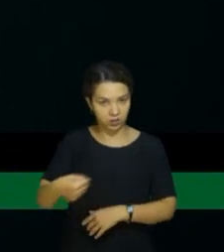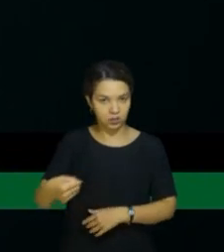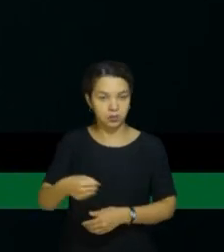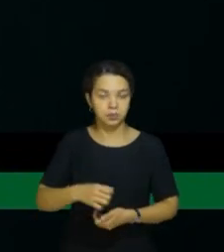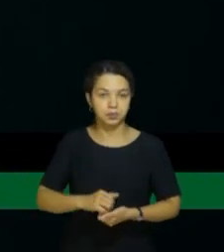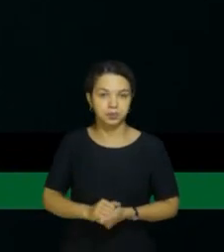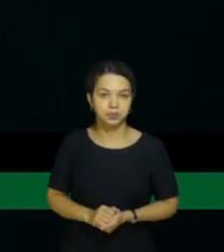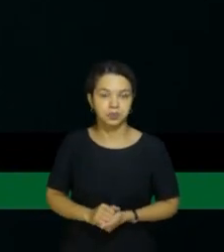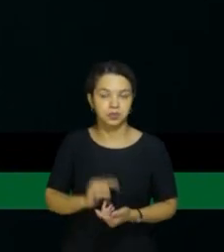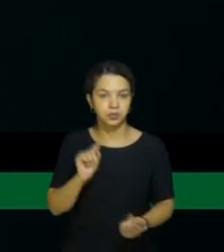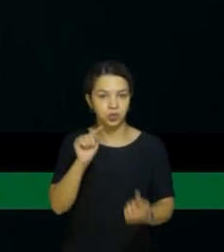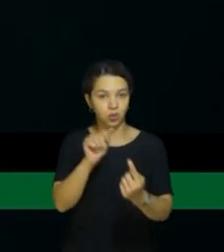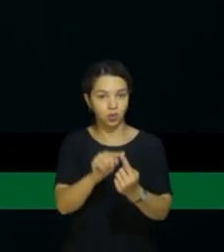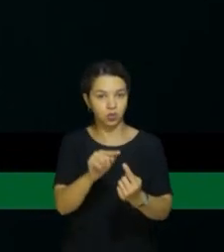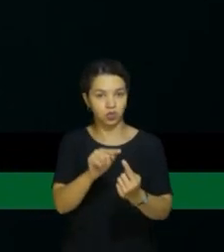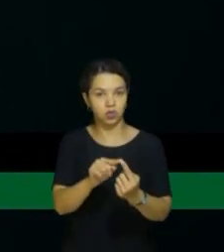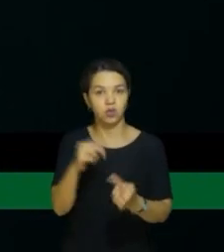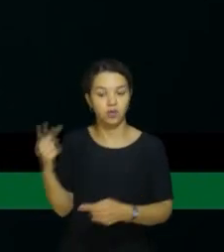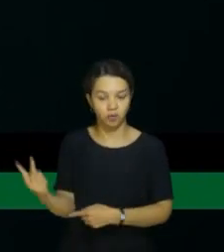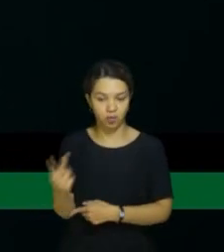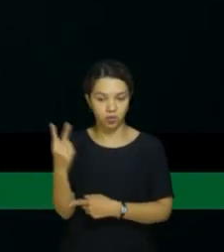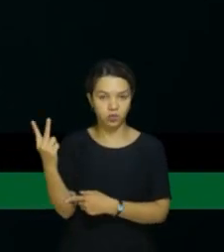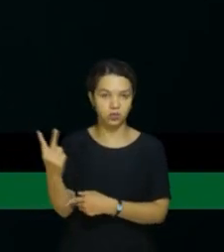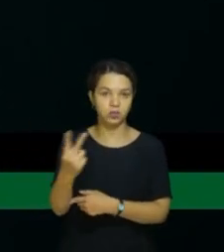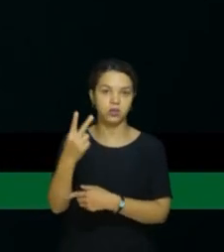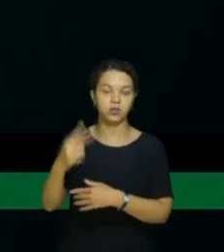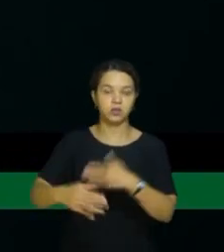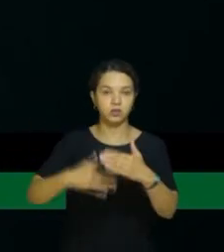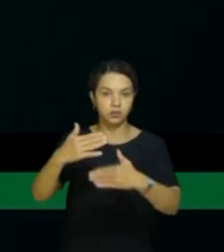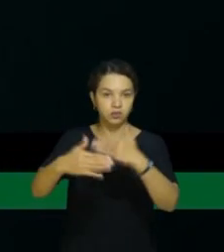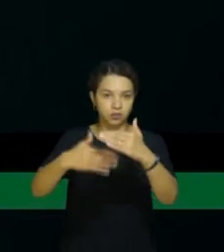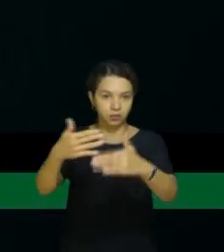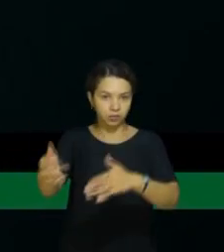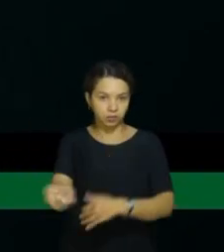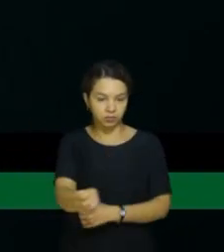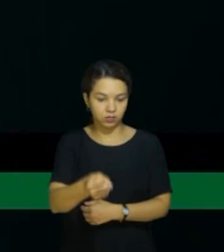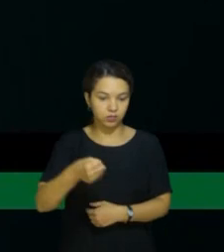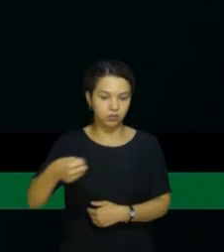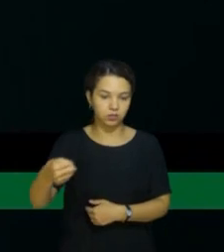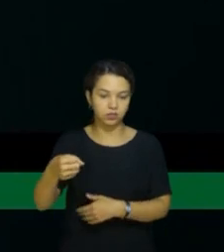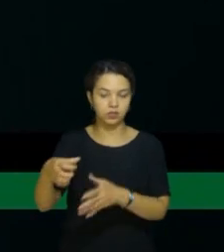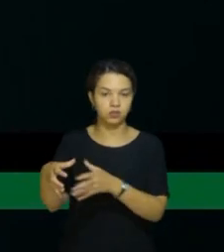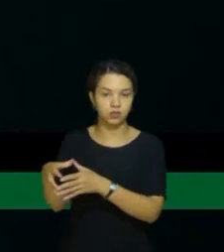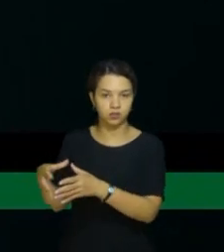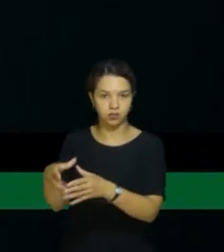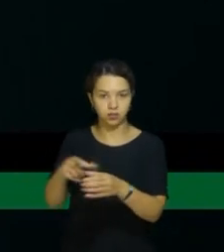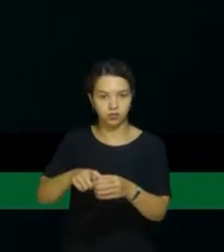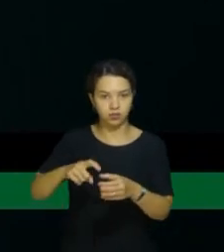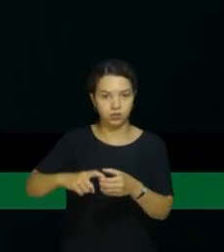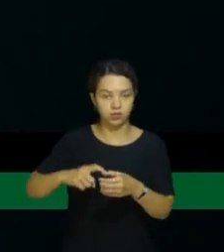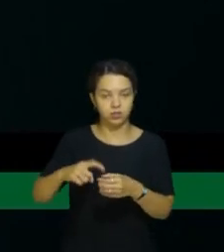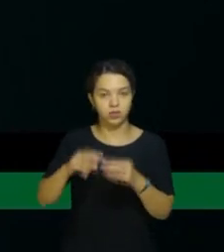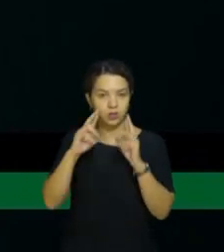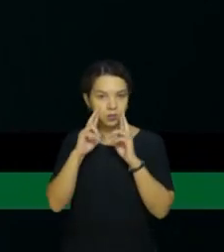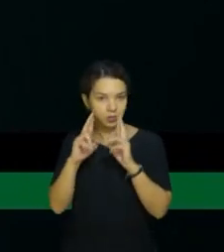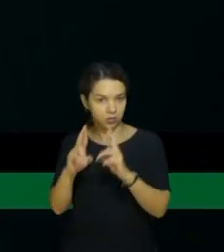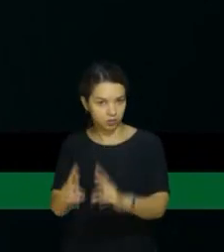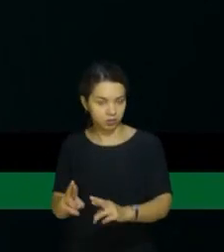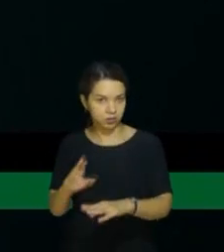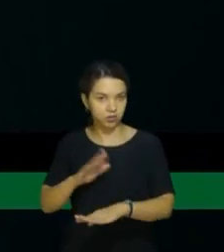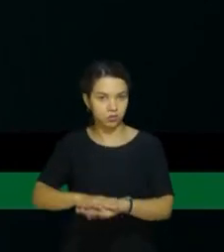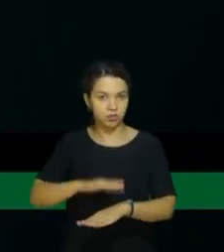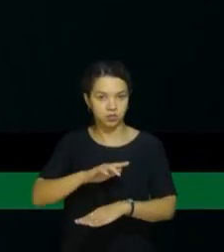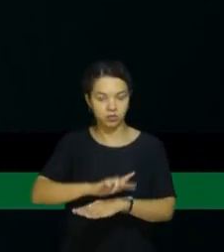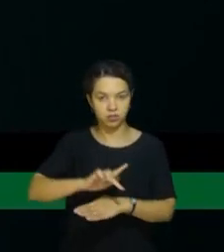outros o de valorizar o desenvolvimento das cervejarias associadas respeitando suas características e potencialidades